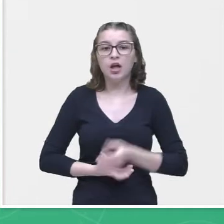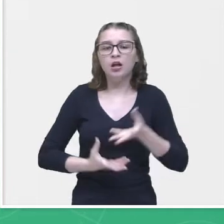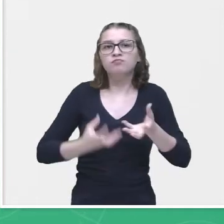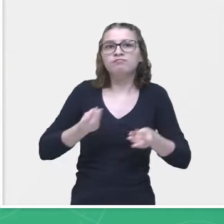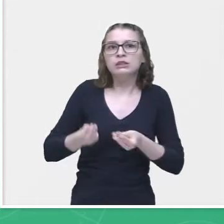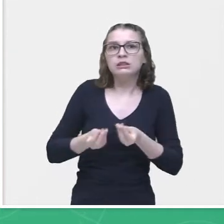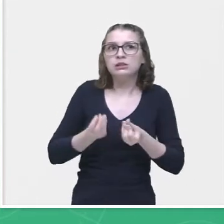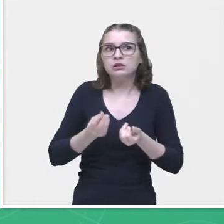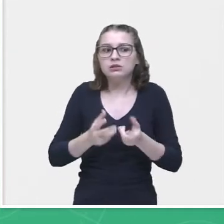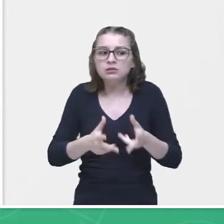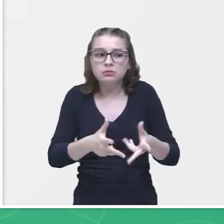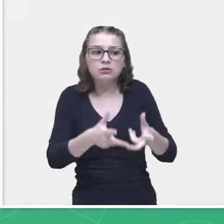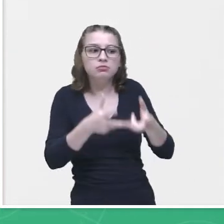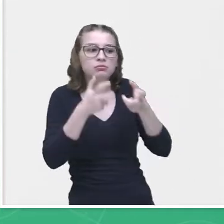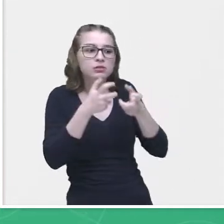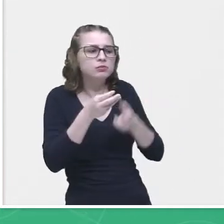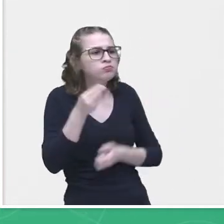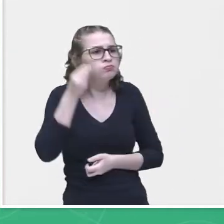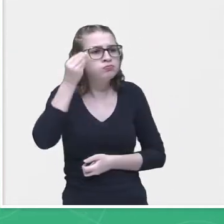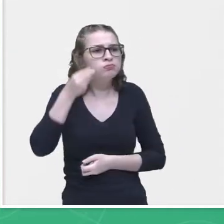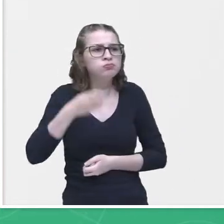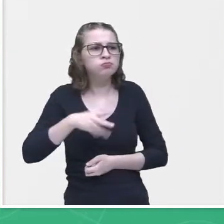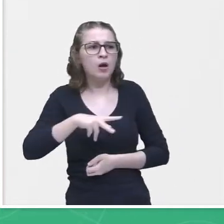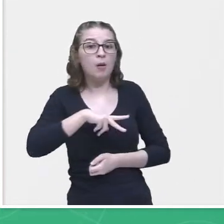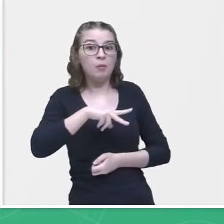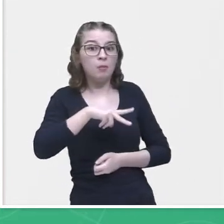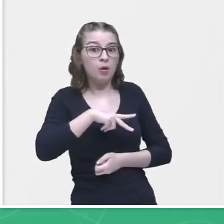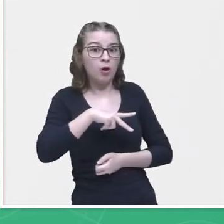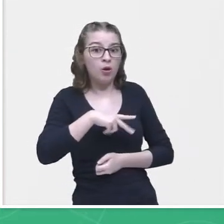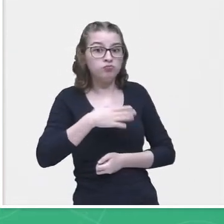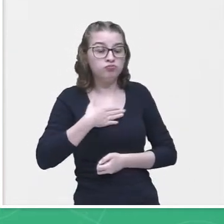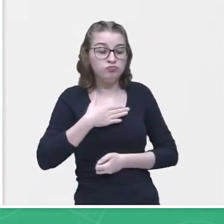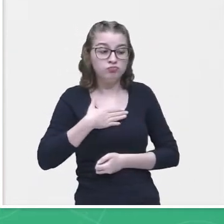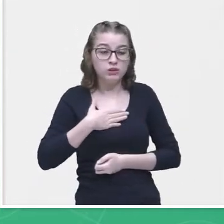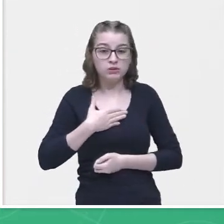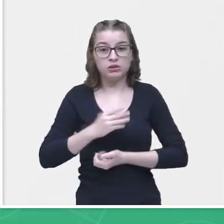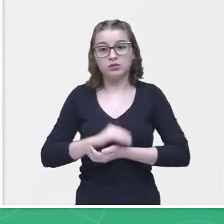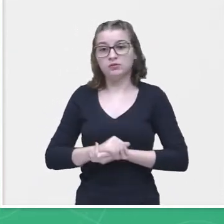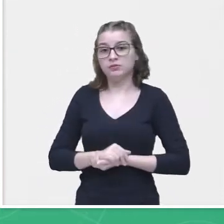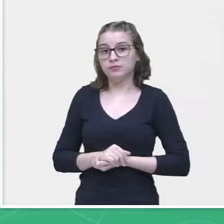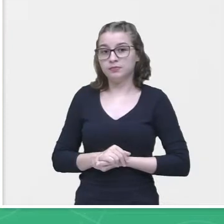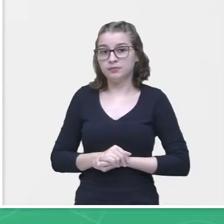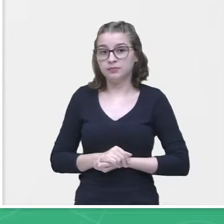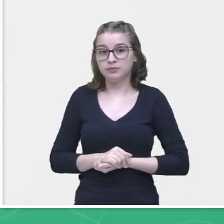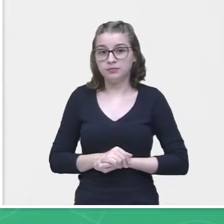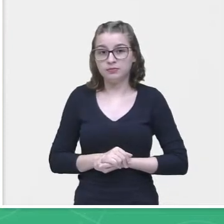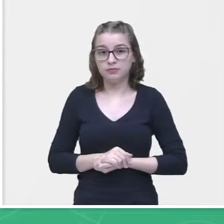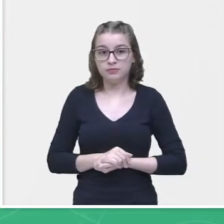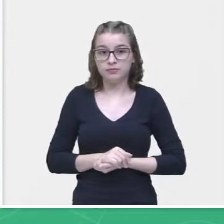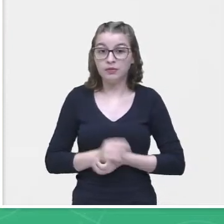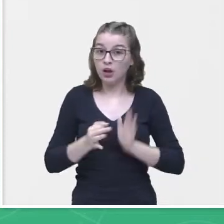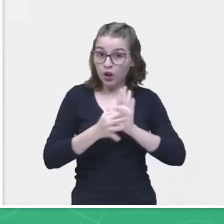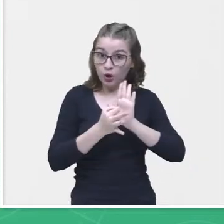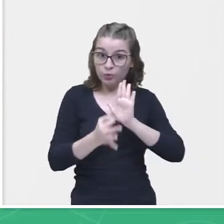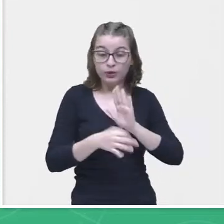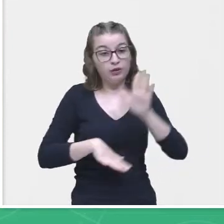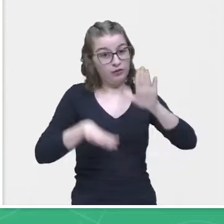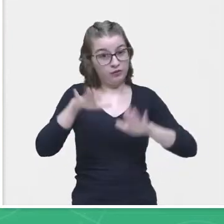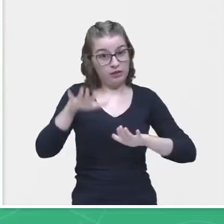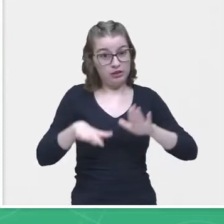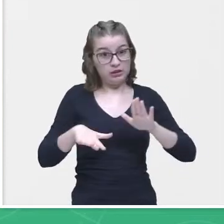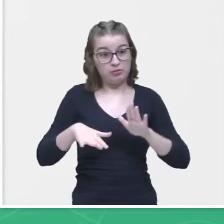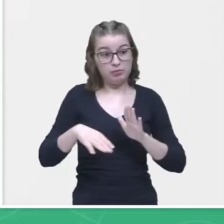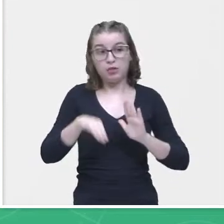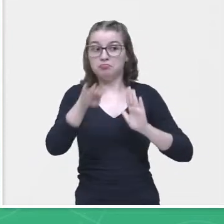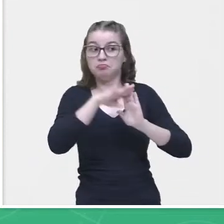de olhar um fato. Olha que interessante. A opinião pode ser diferente de acordo com inúmeros